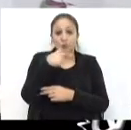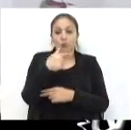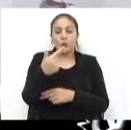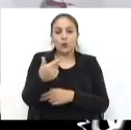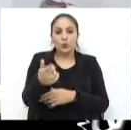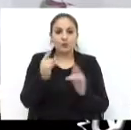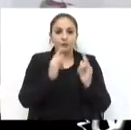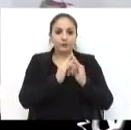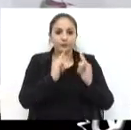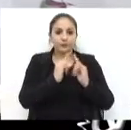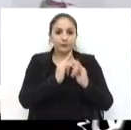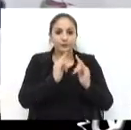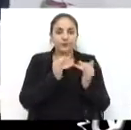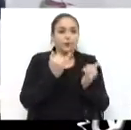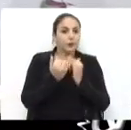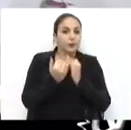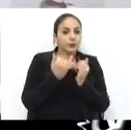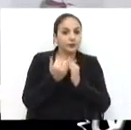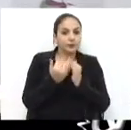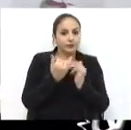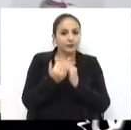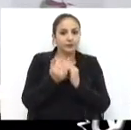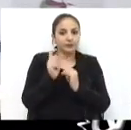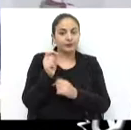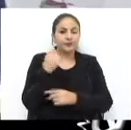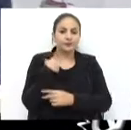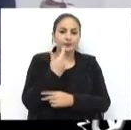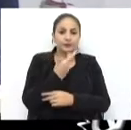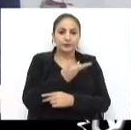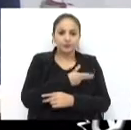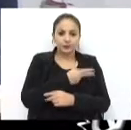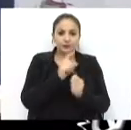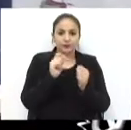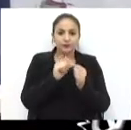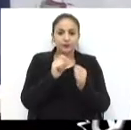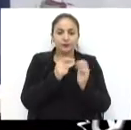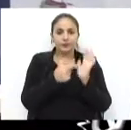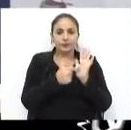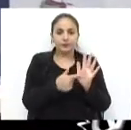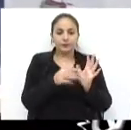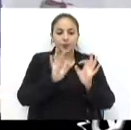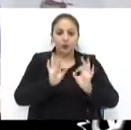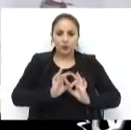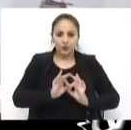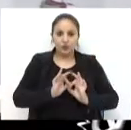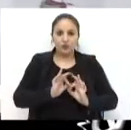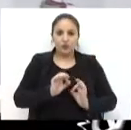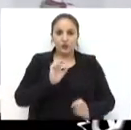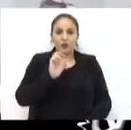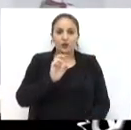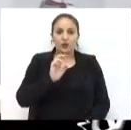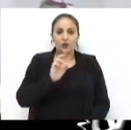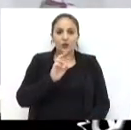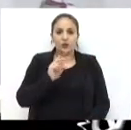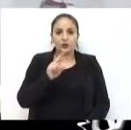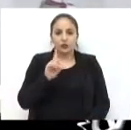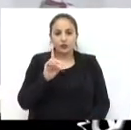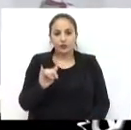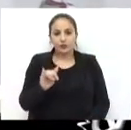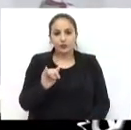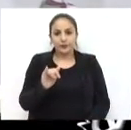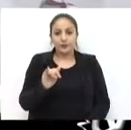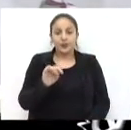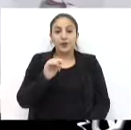em outras entidades. E exemplo delas, que nos levou a apresentar o projeto, vereador Rude, é que o